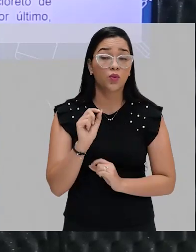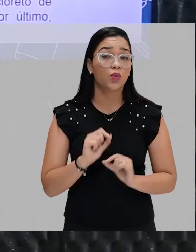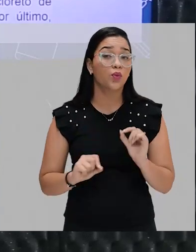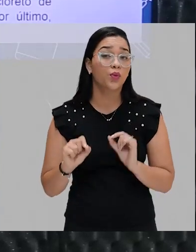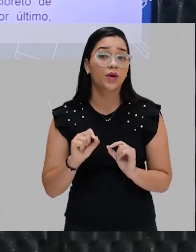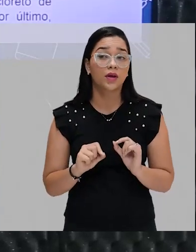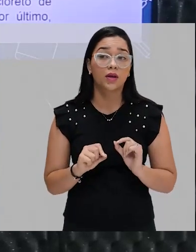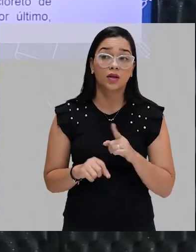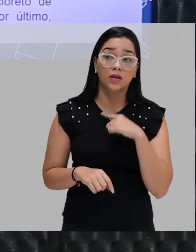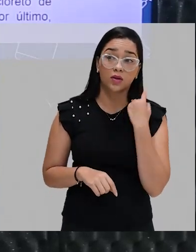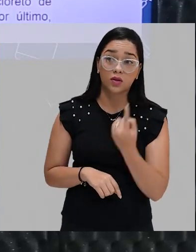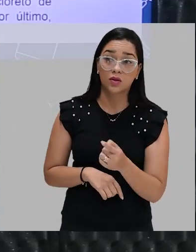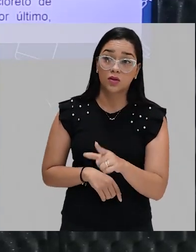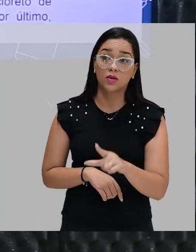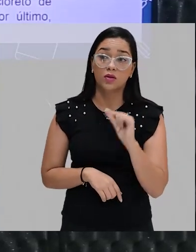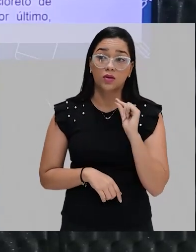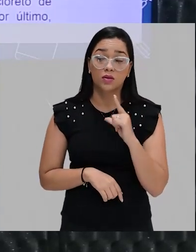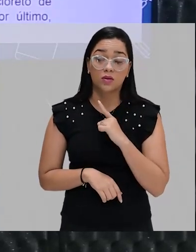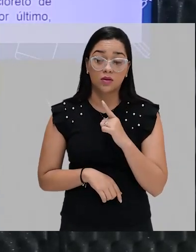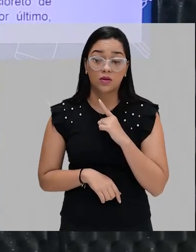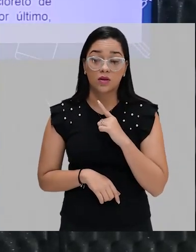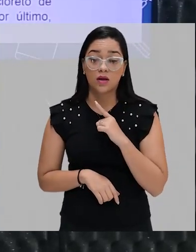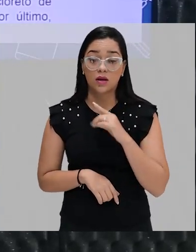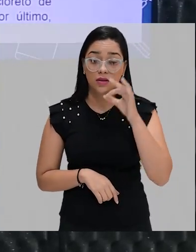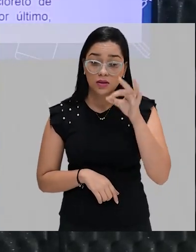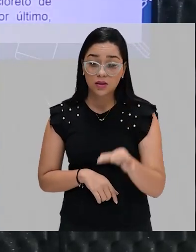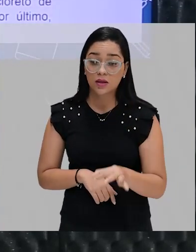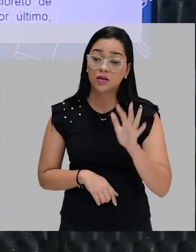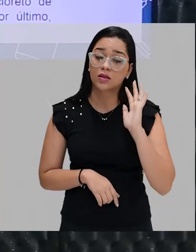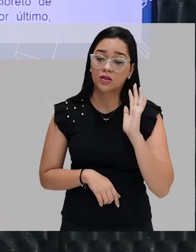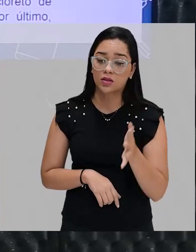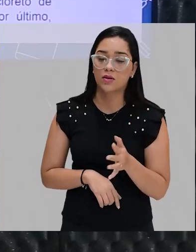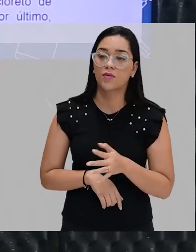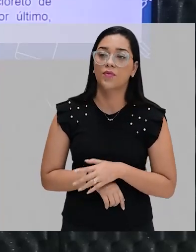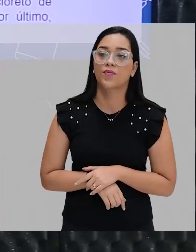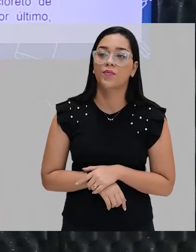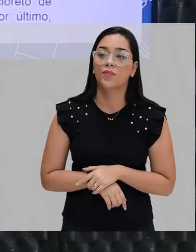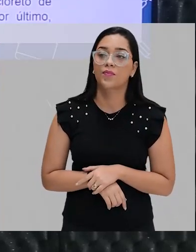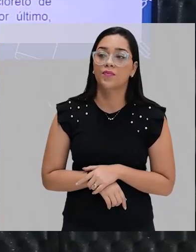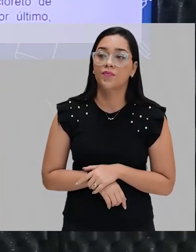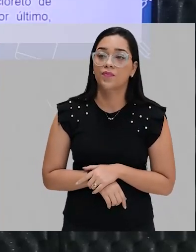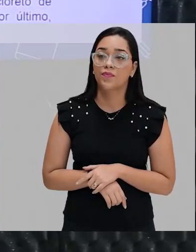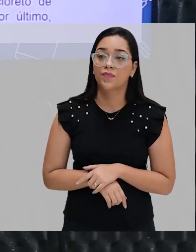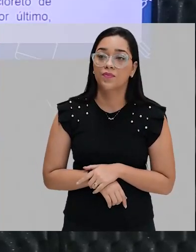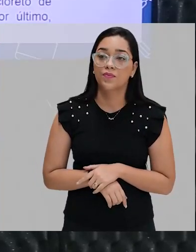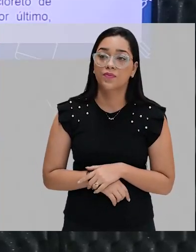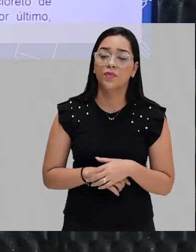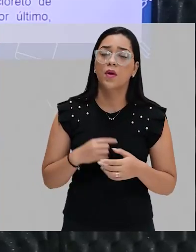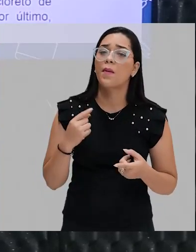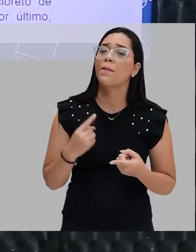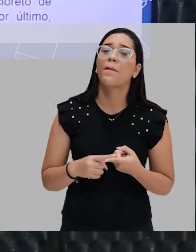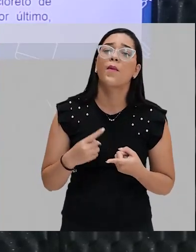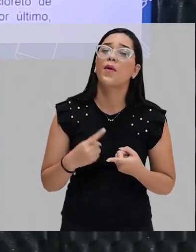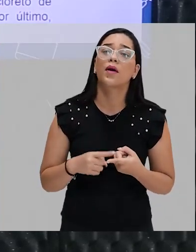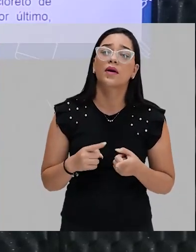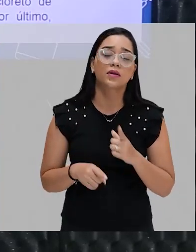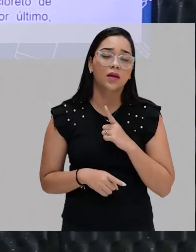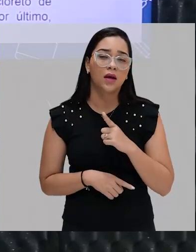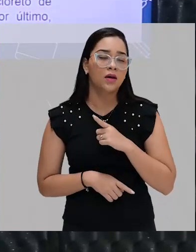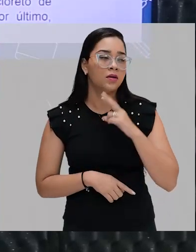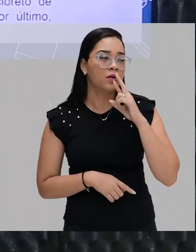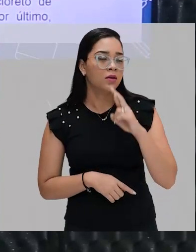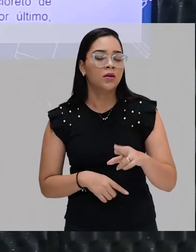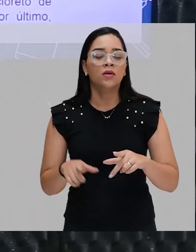nós definimos a alternativa correta, nós destacamos, certo? Então, por que nós temos como